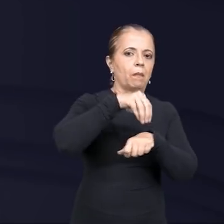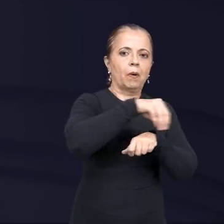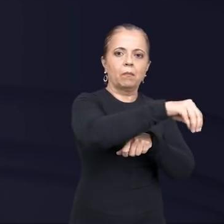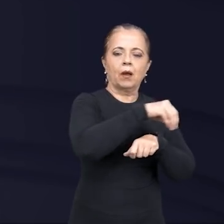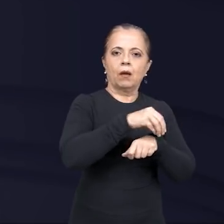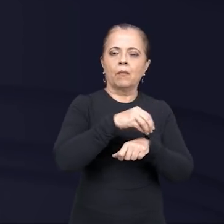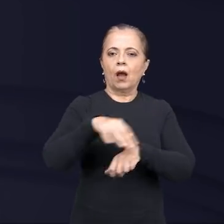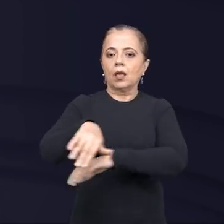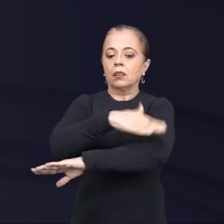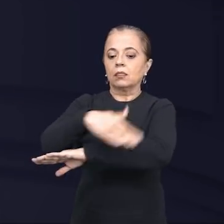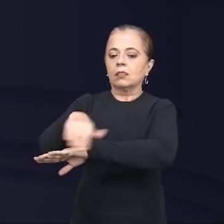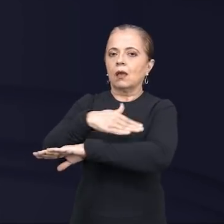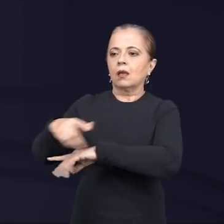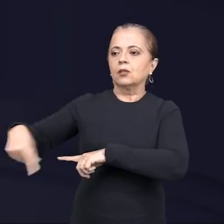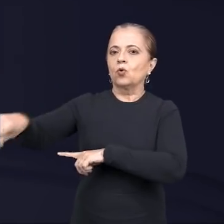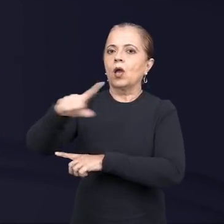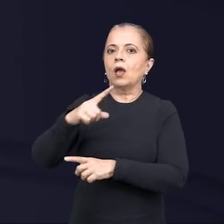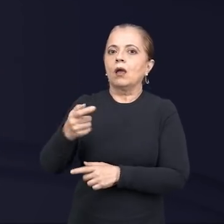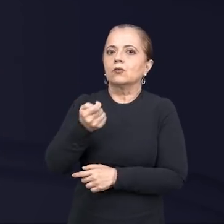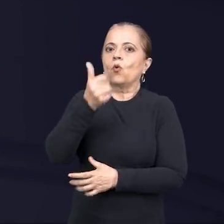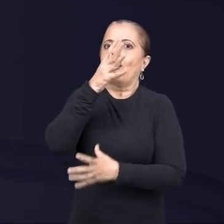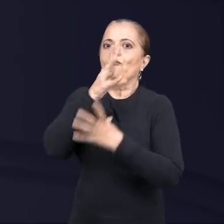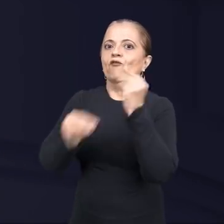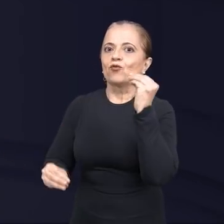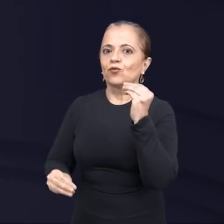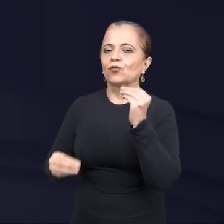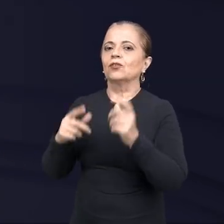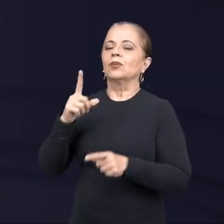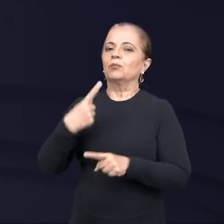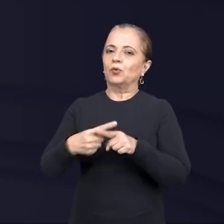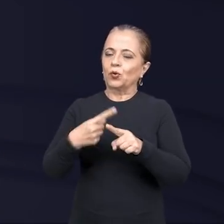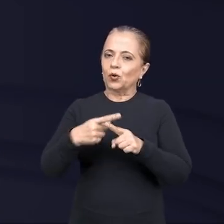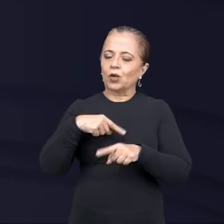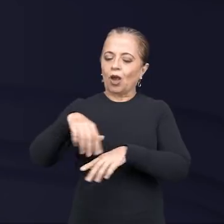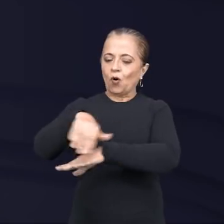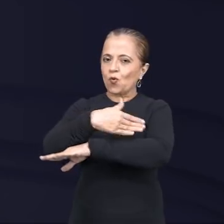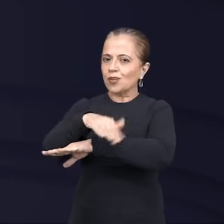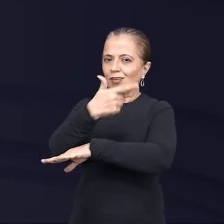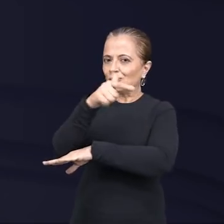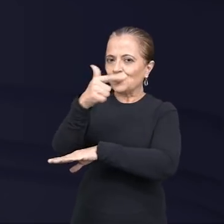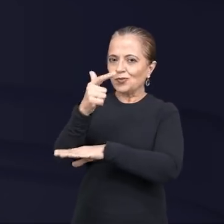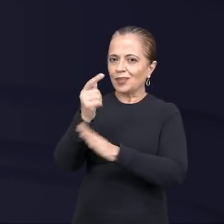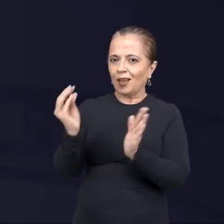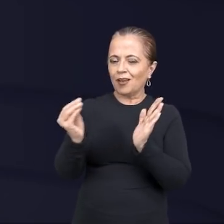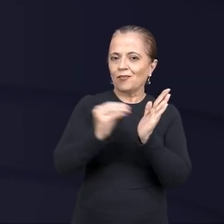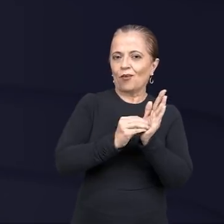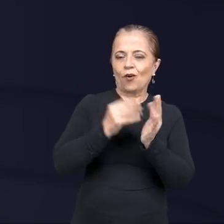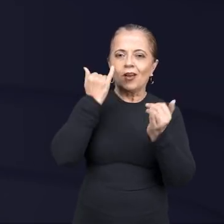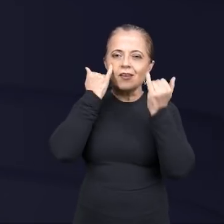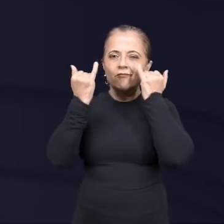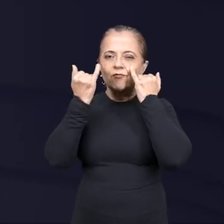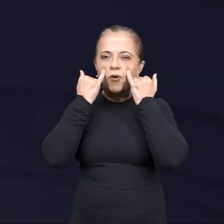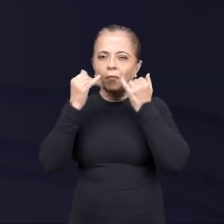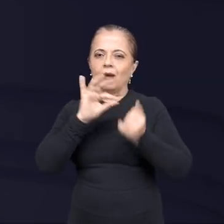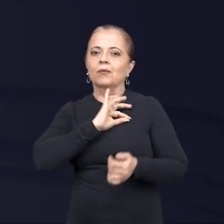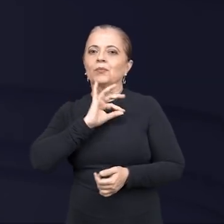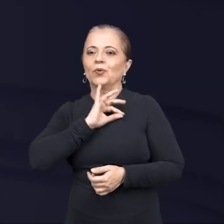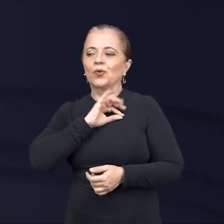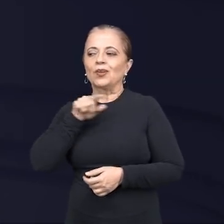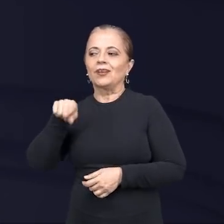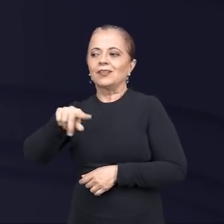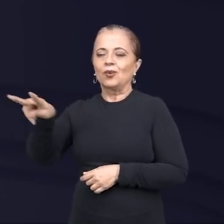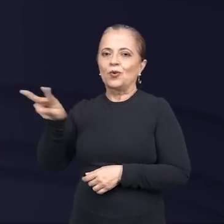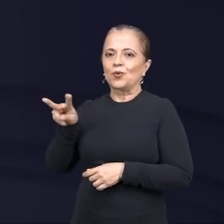fornecido à polícia, o endereço que eles foram localizados não constava do rol dos endereços em que eles informaram